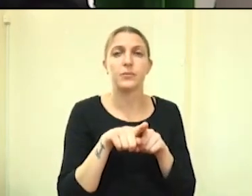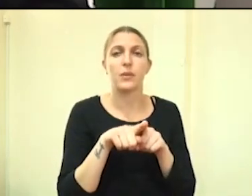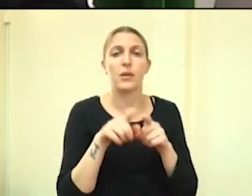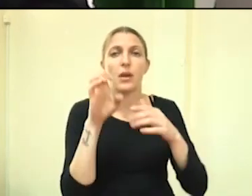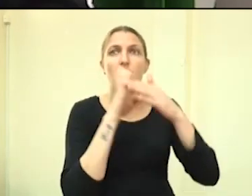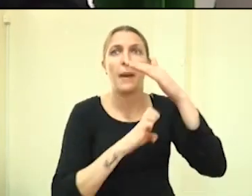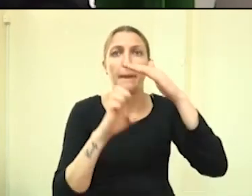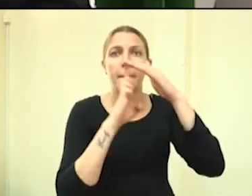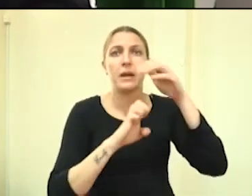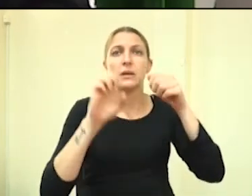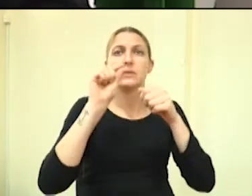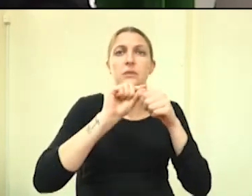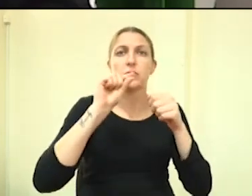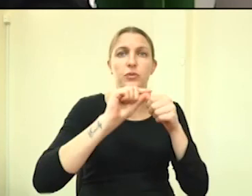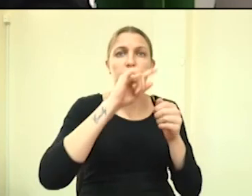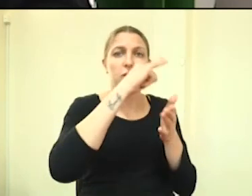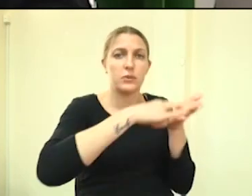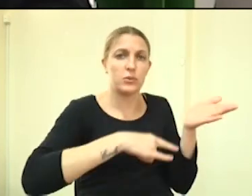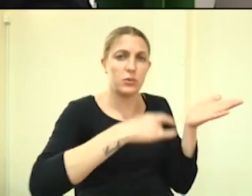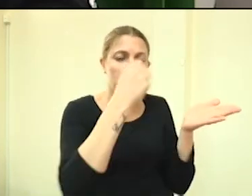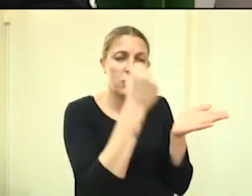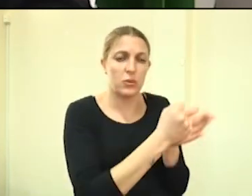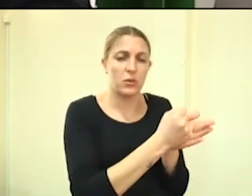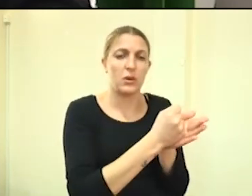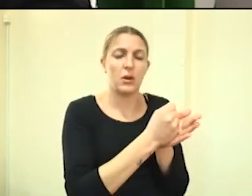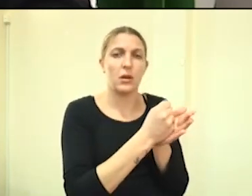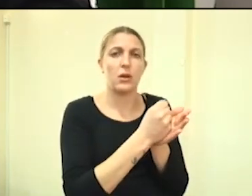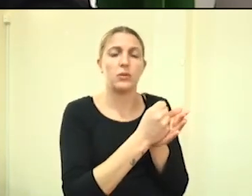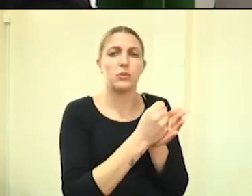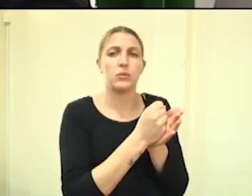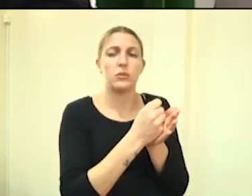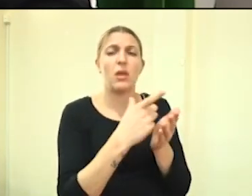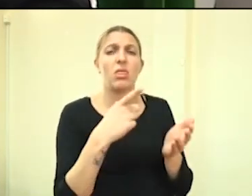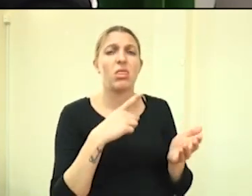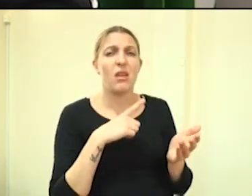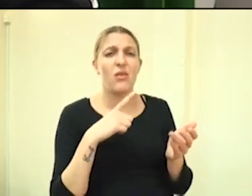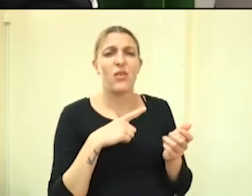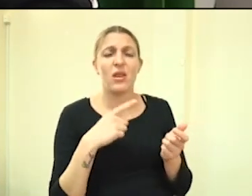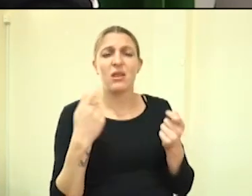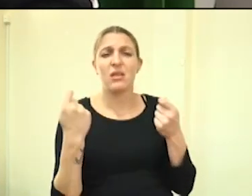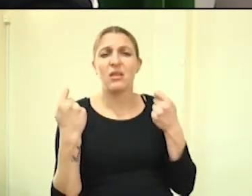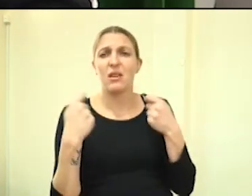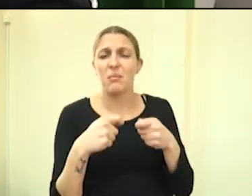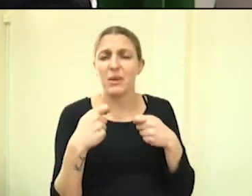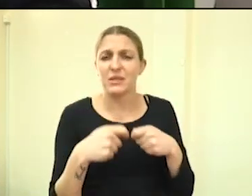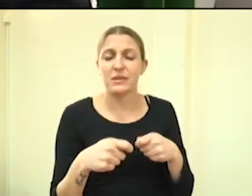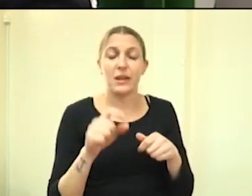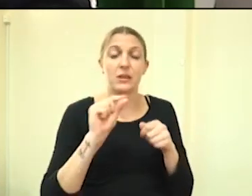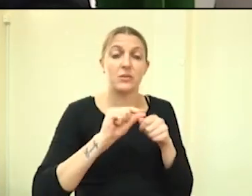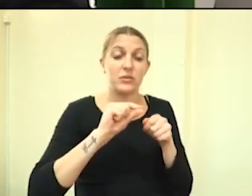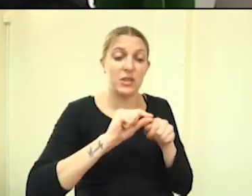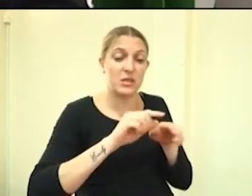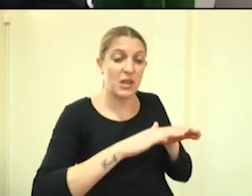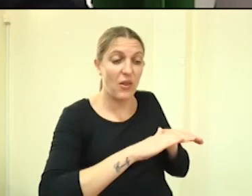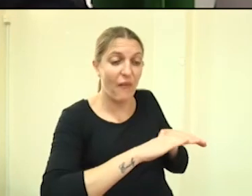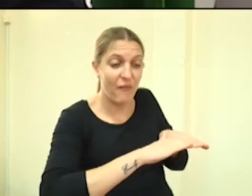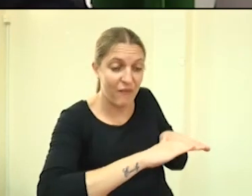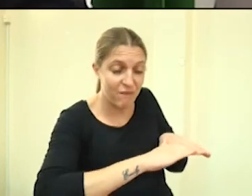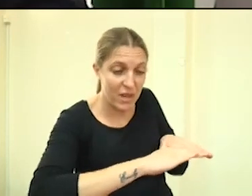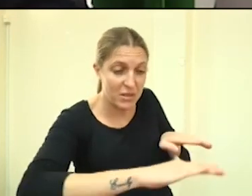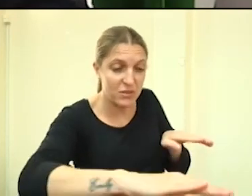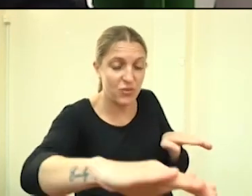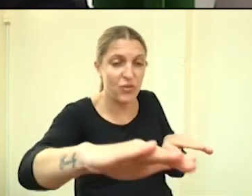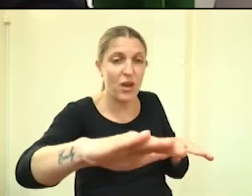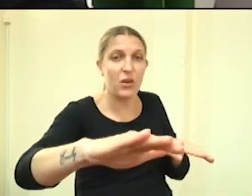fez o contrato, ela teve a capacidade de passar o asfalto em cima das tampas. Vai fechar uma rede